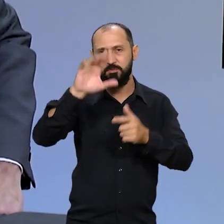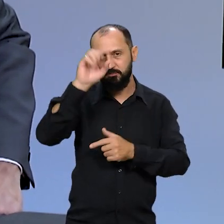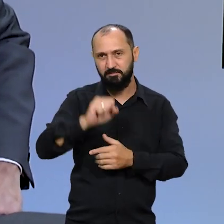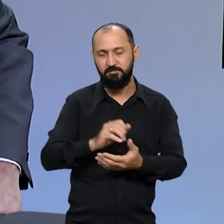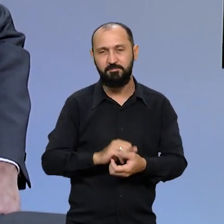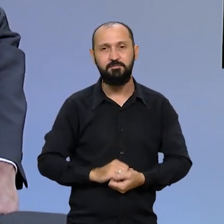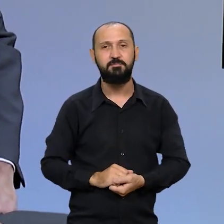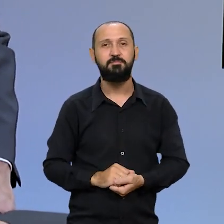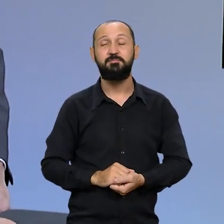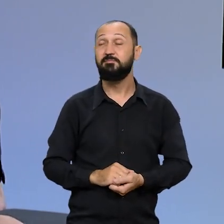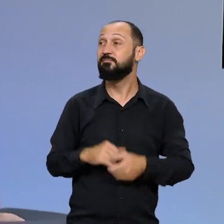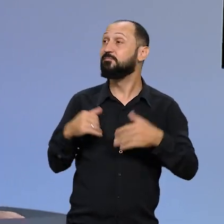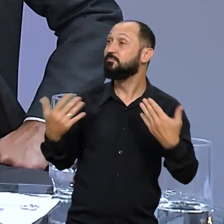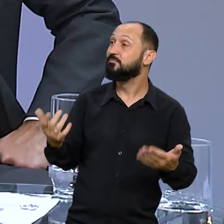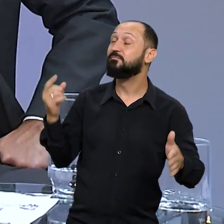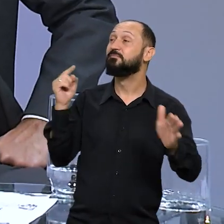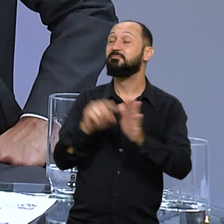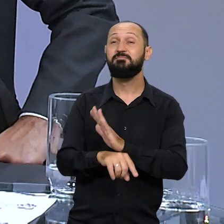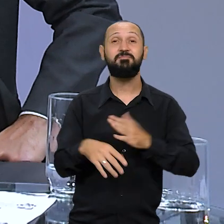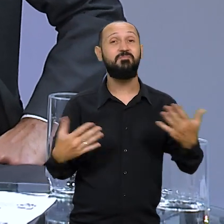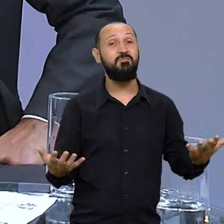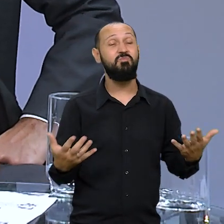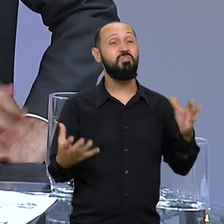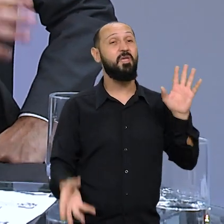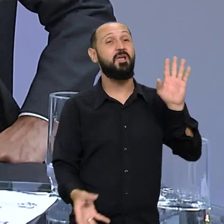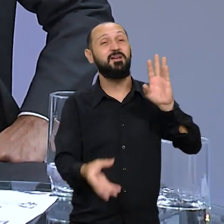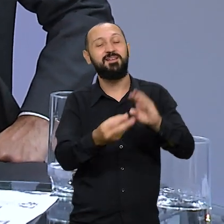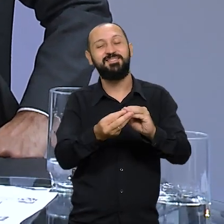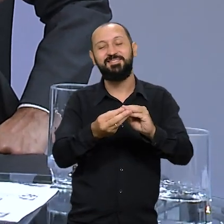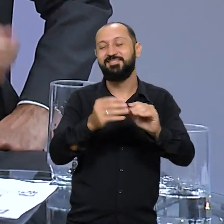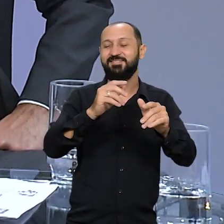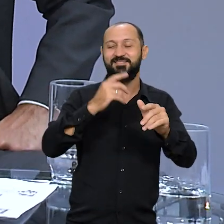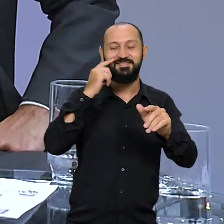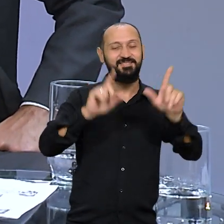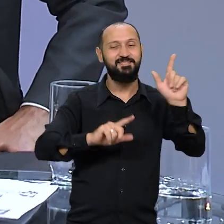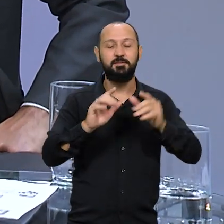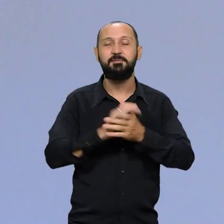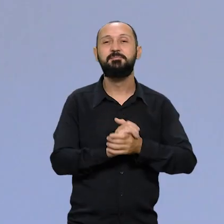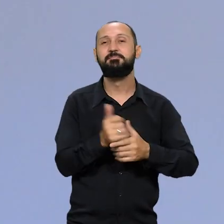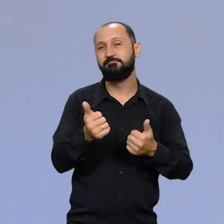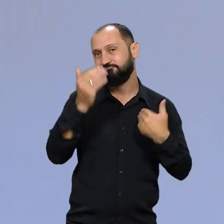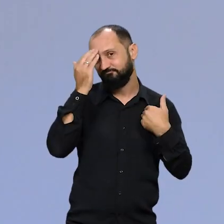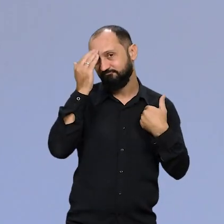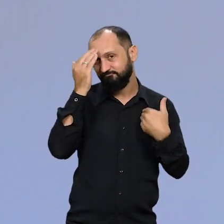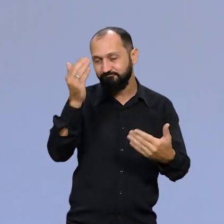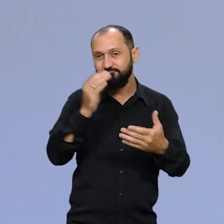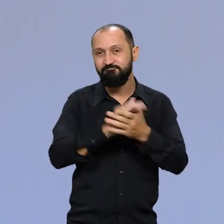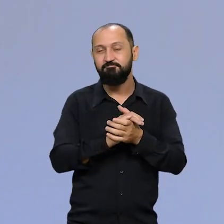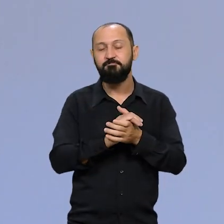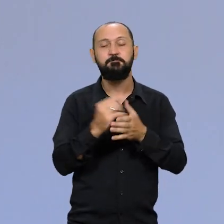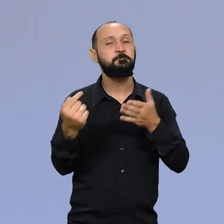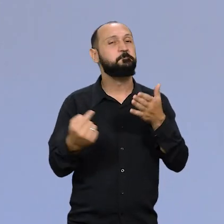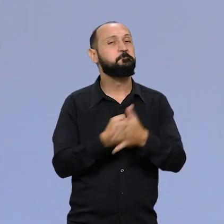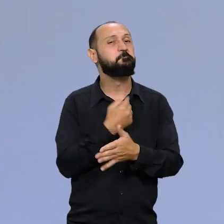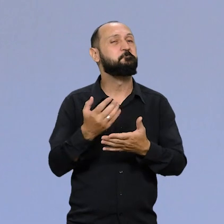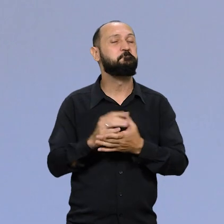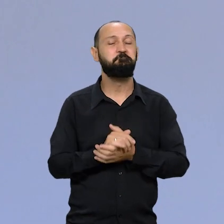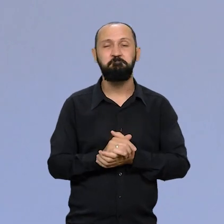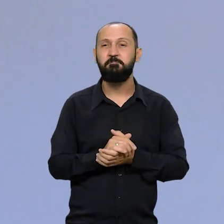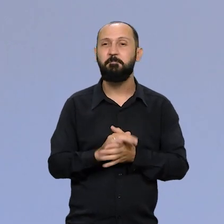Assembleia Legislativa no Instagram. Quem mandou essas perguntas foram vocês que acompanham a nossa programação nas